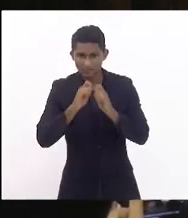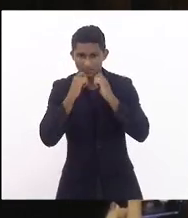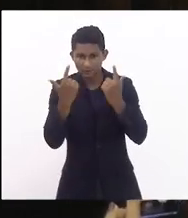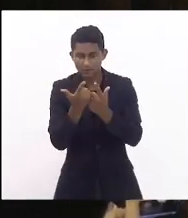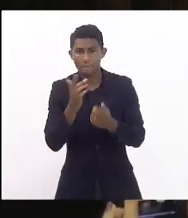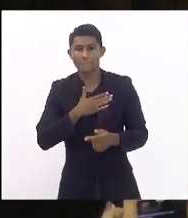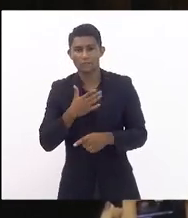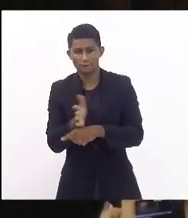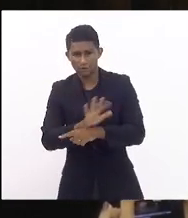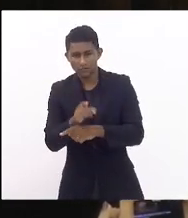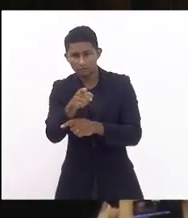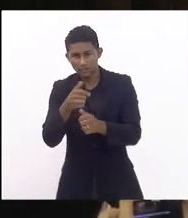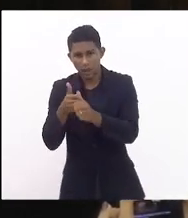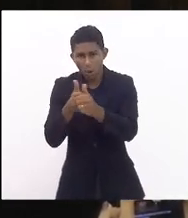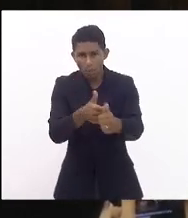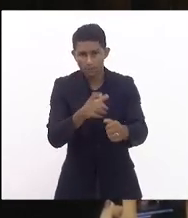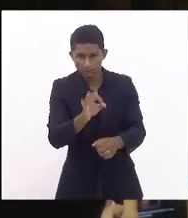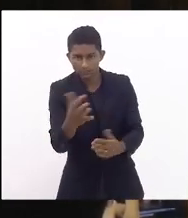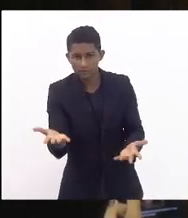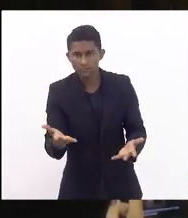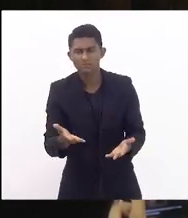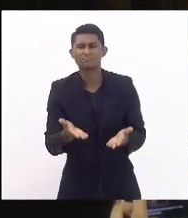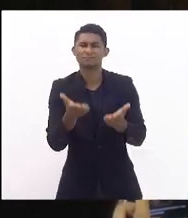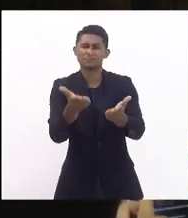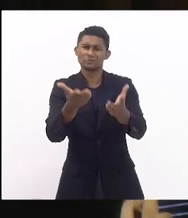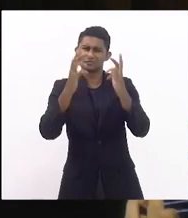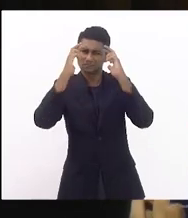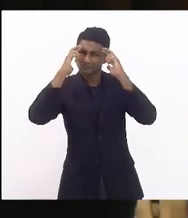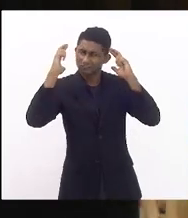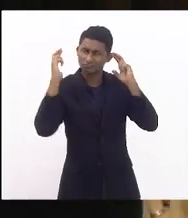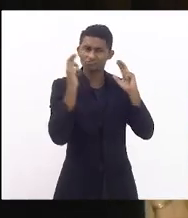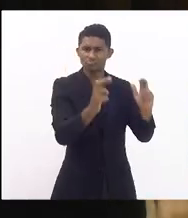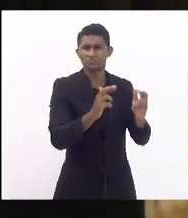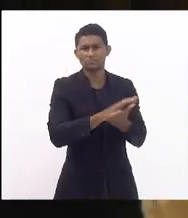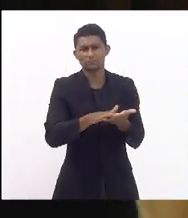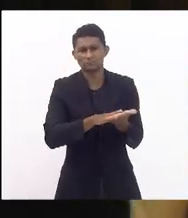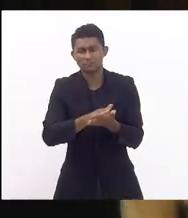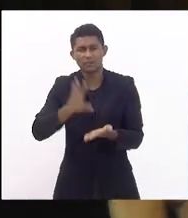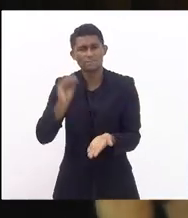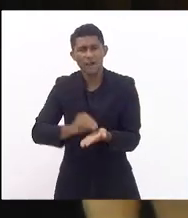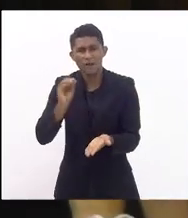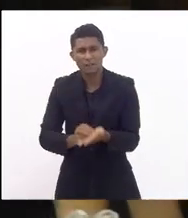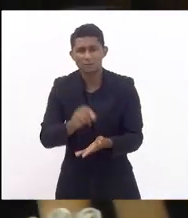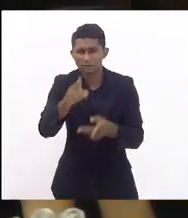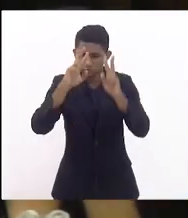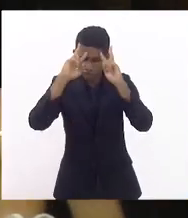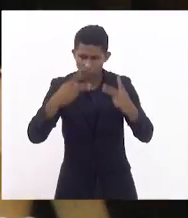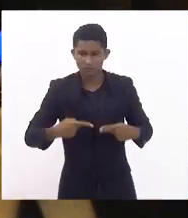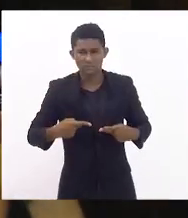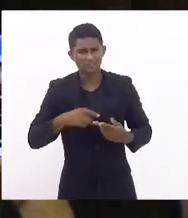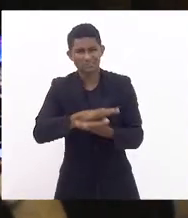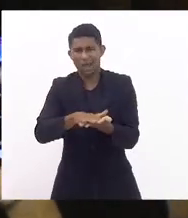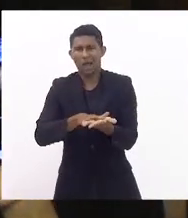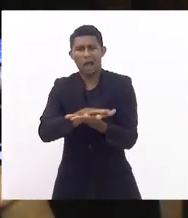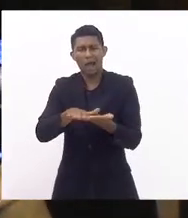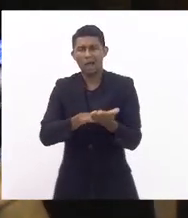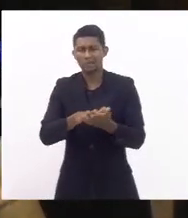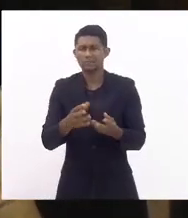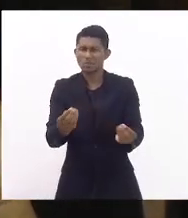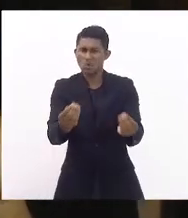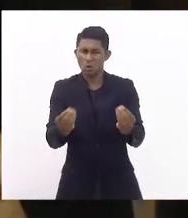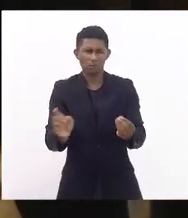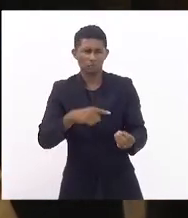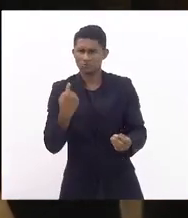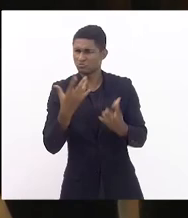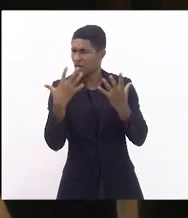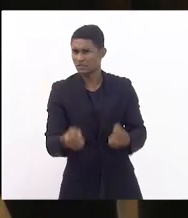vídeos. Prefeito, que falta de respeito, que falta de humanidade. É inadmissível